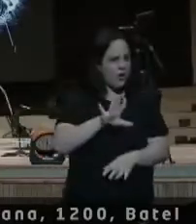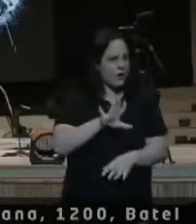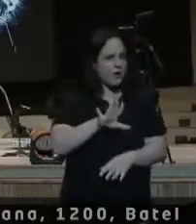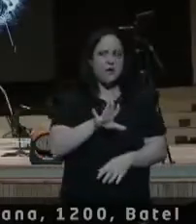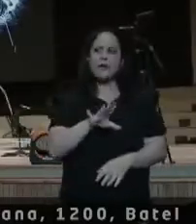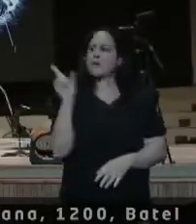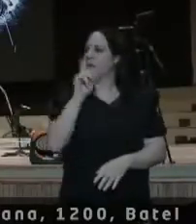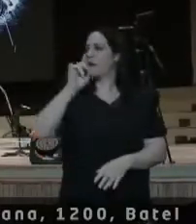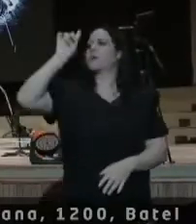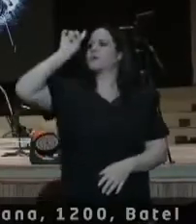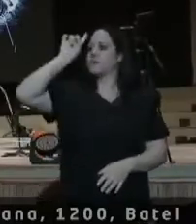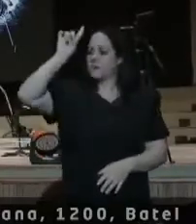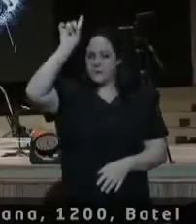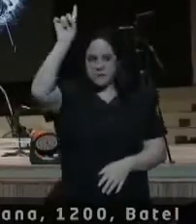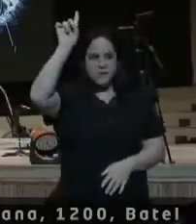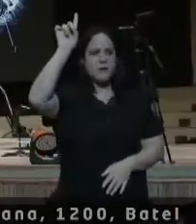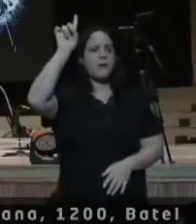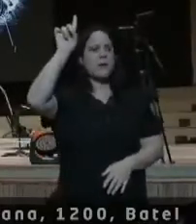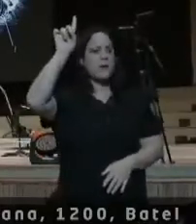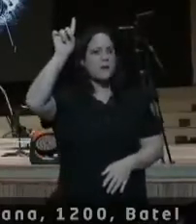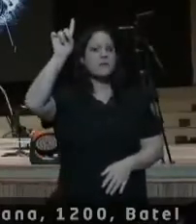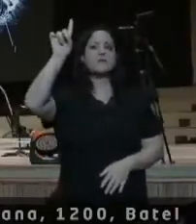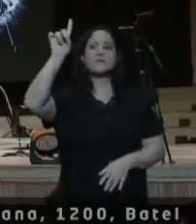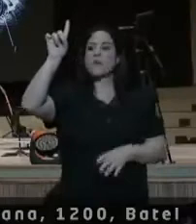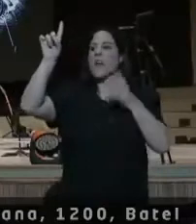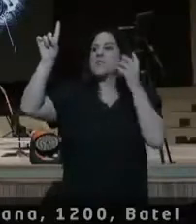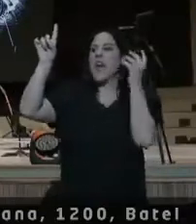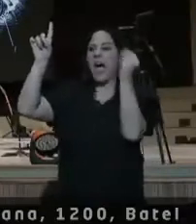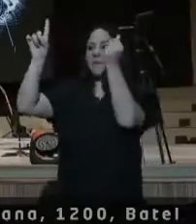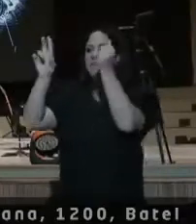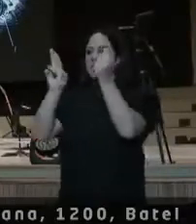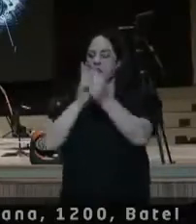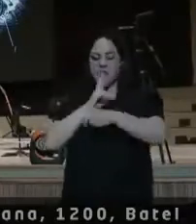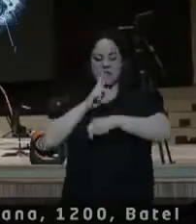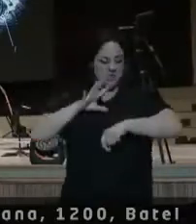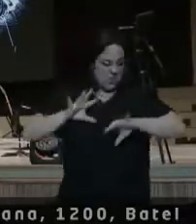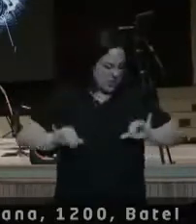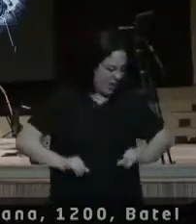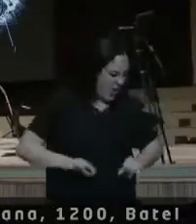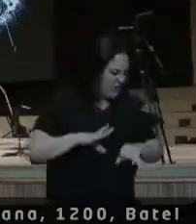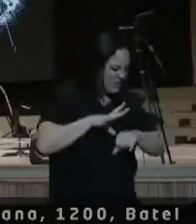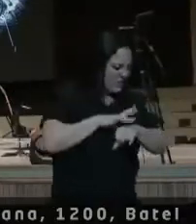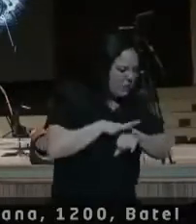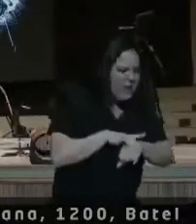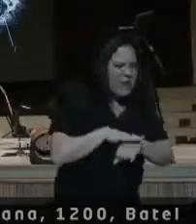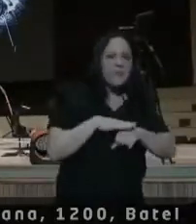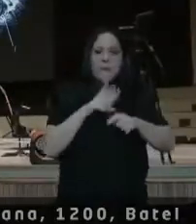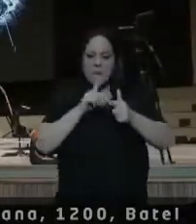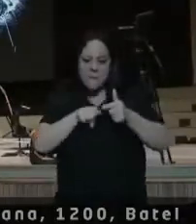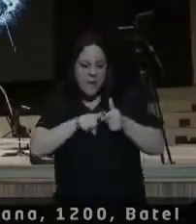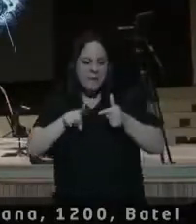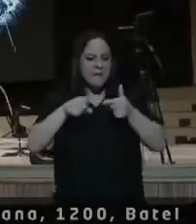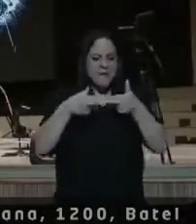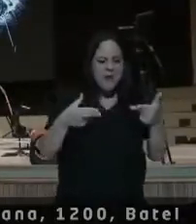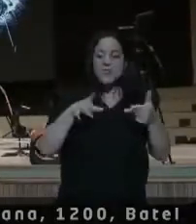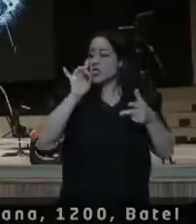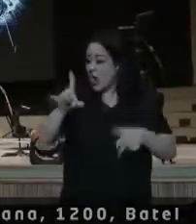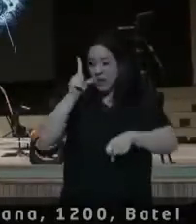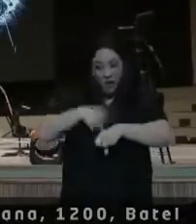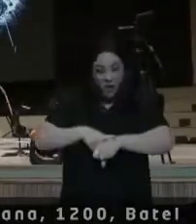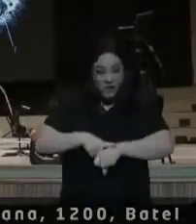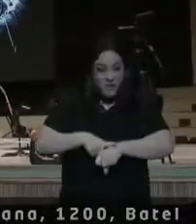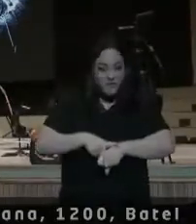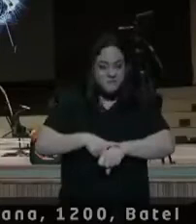a deus não deu solução rápida para contar doendo pra quando se está passando por uma situação difícil não